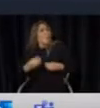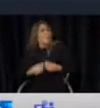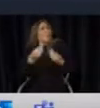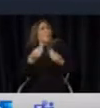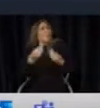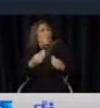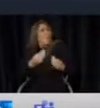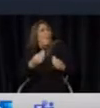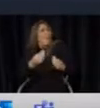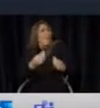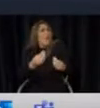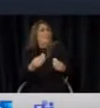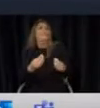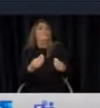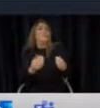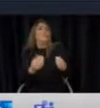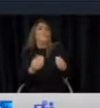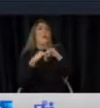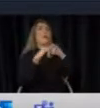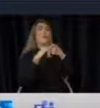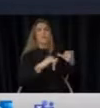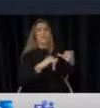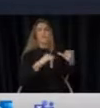1997. Próximo.